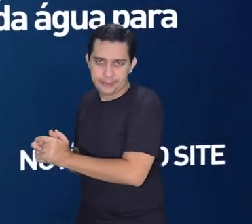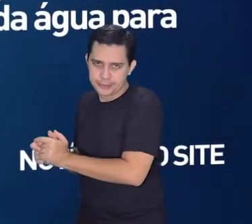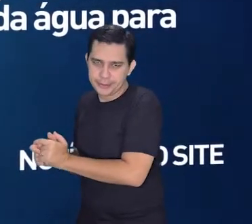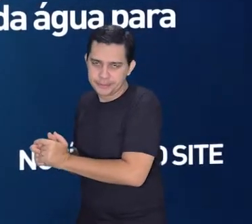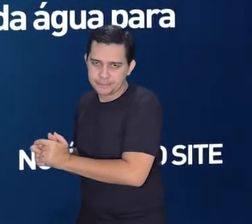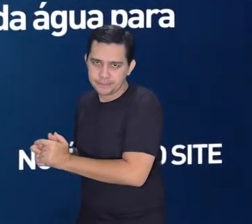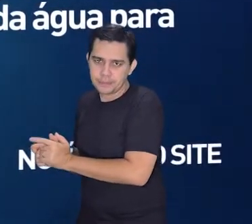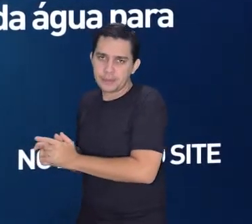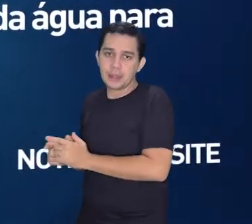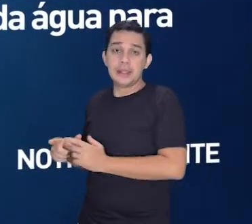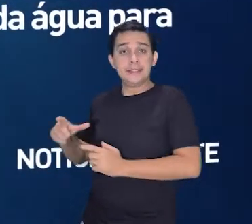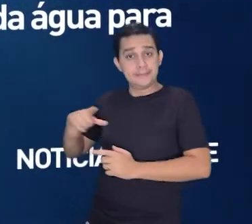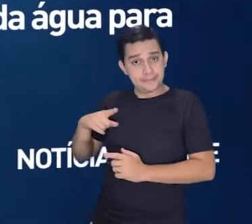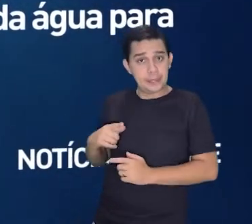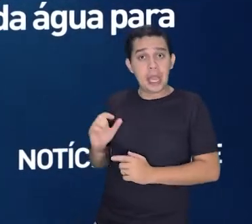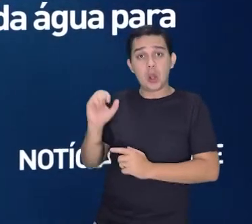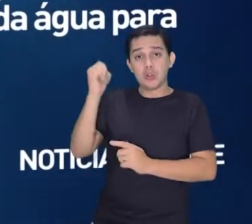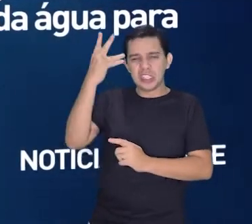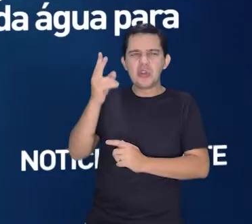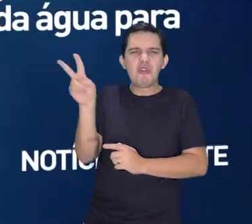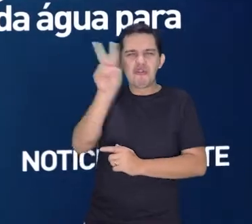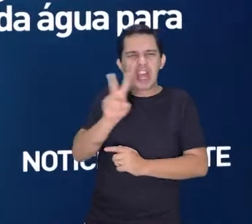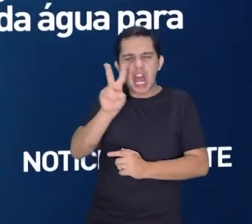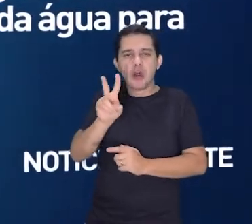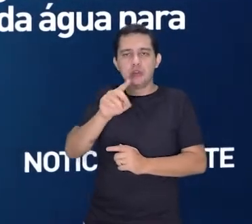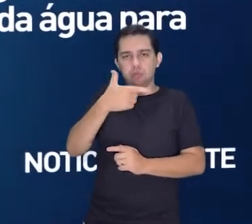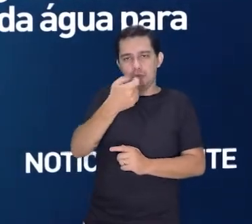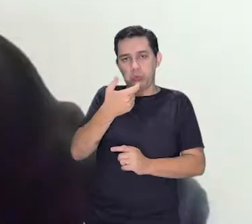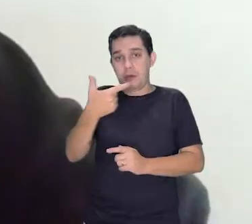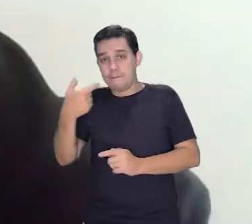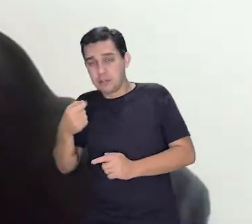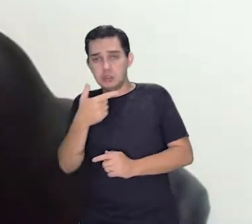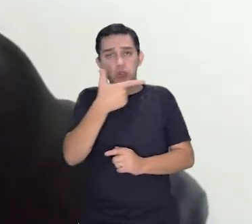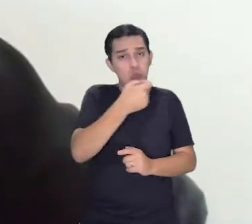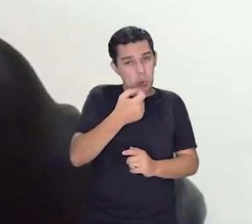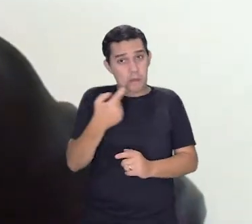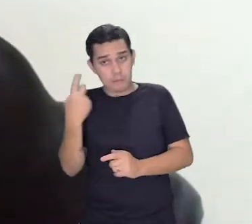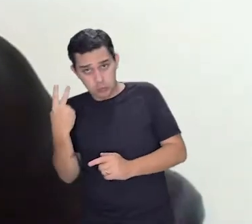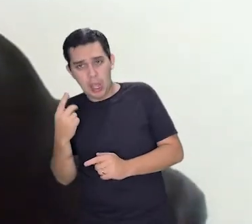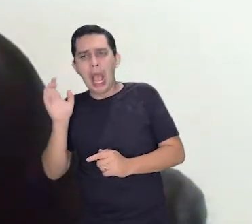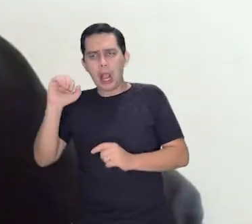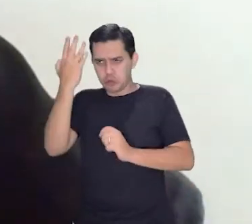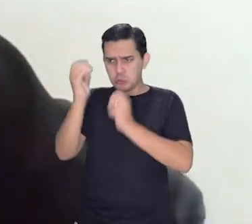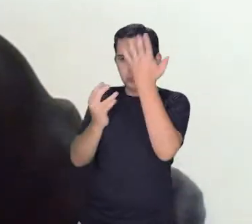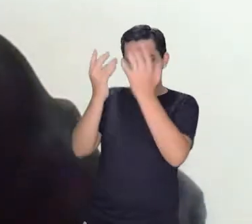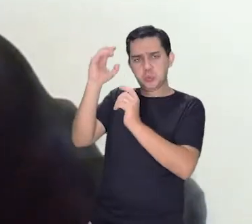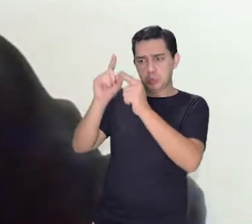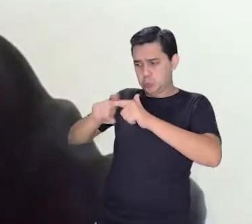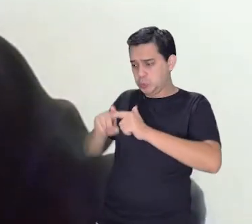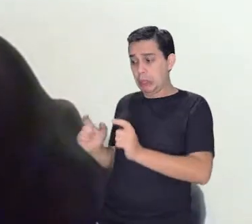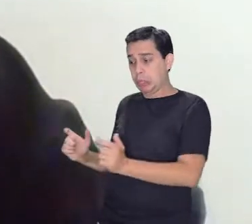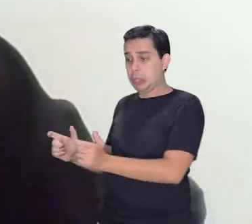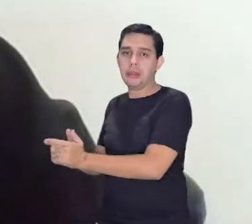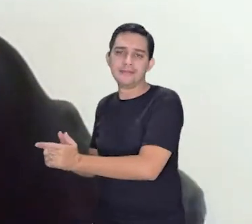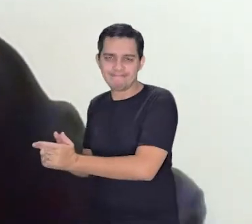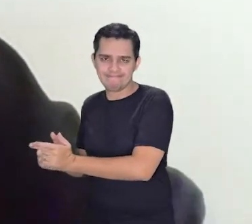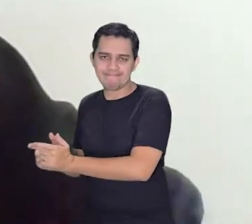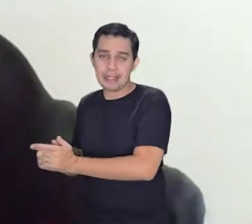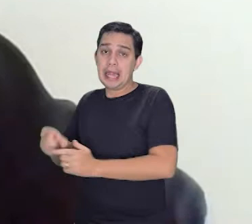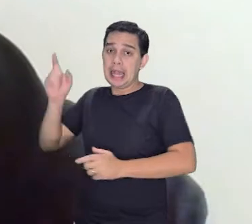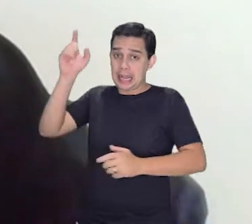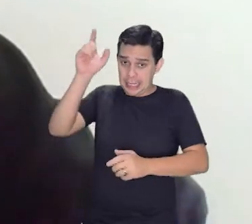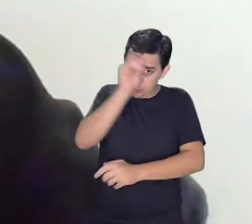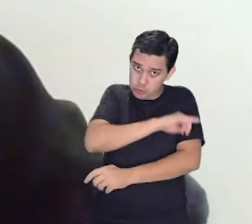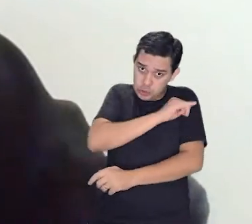da geosmina, ocorridos nos verões de 2020 e 2021. Por conta desse cenário da região metropolitana do Rio de